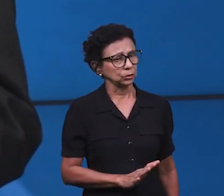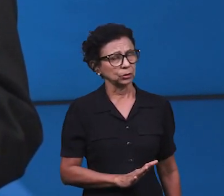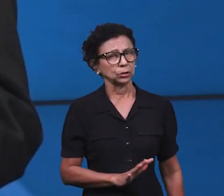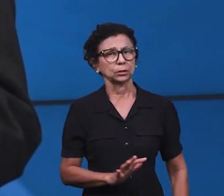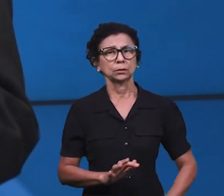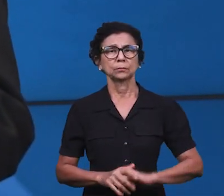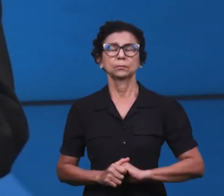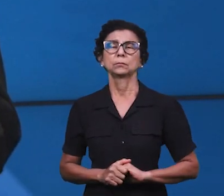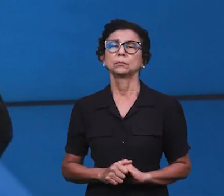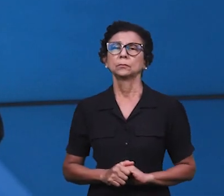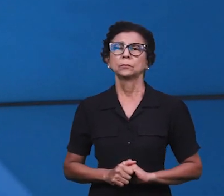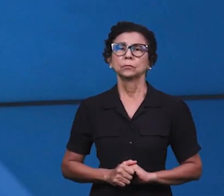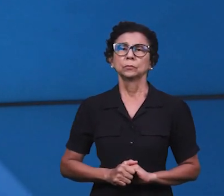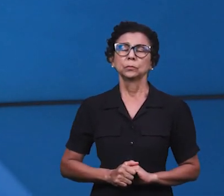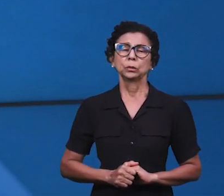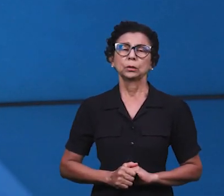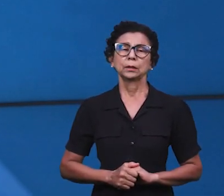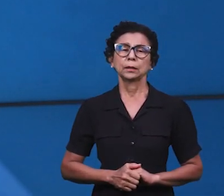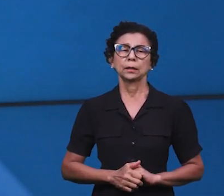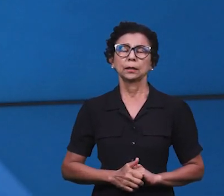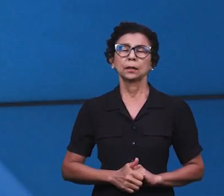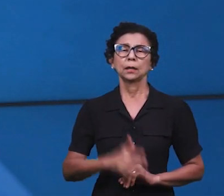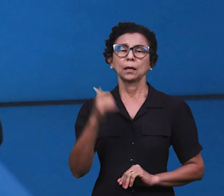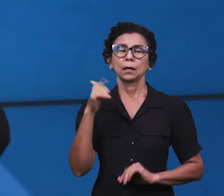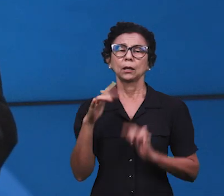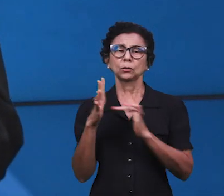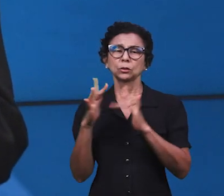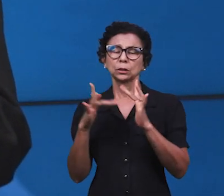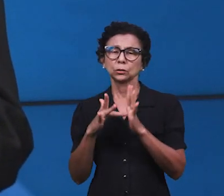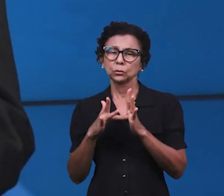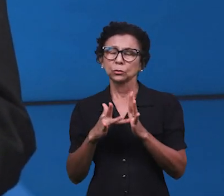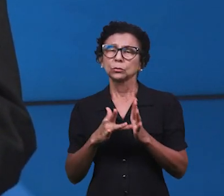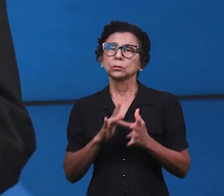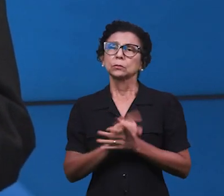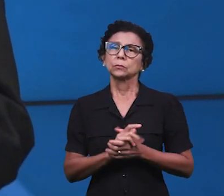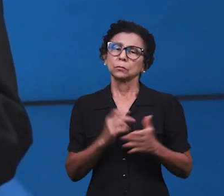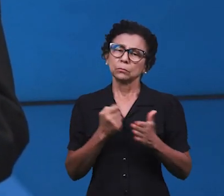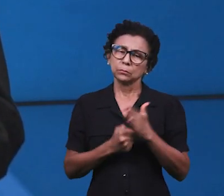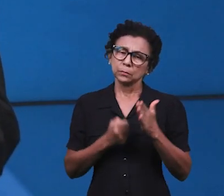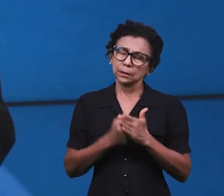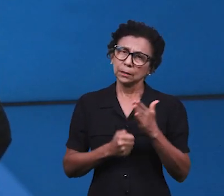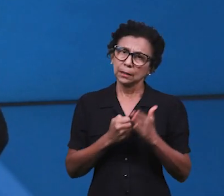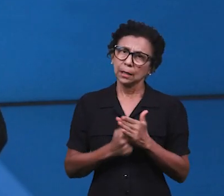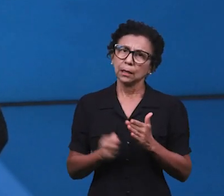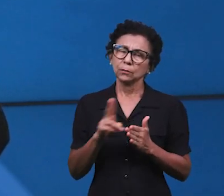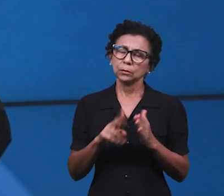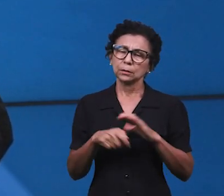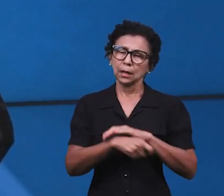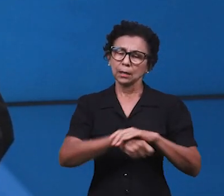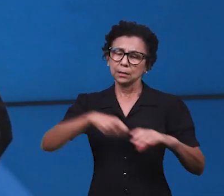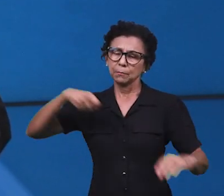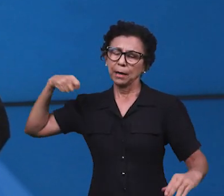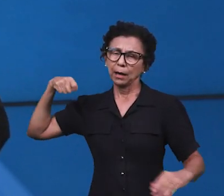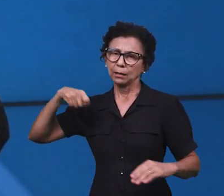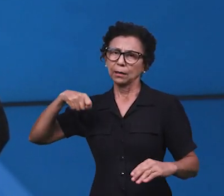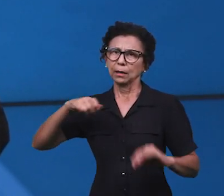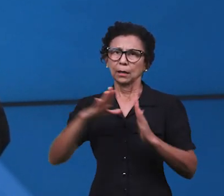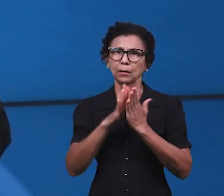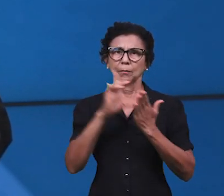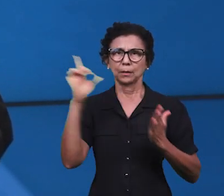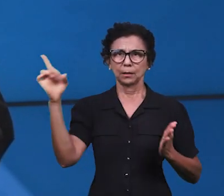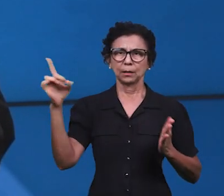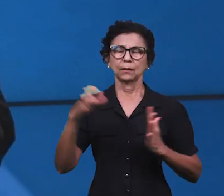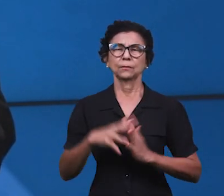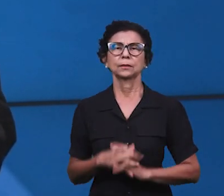da minha boca. Então, realmente, a palavra de arrependimento, e isso no tempo oportuno. Dei-lhe tempo para que